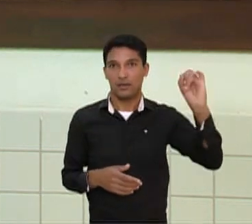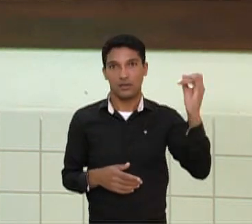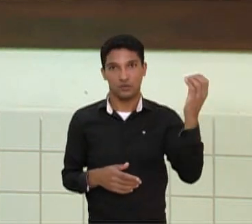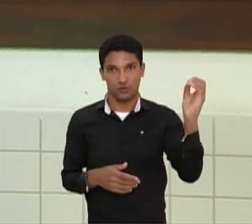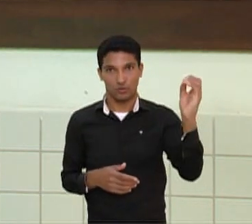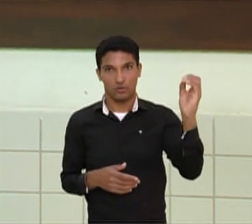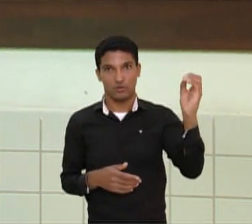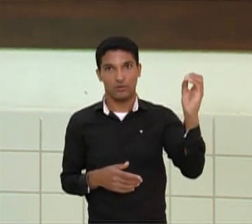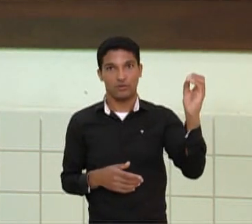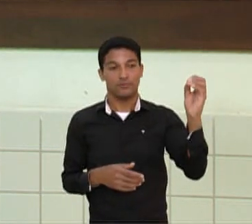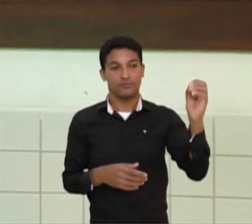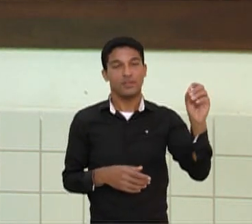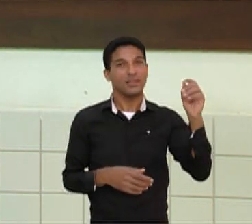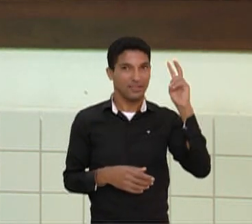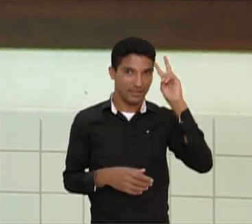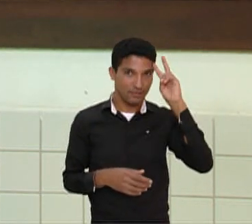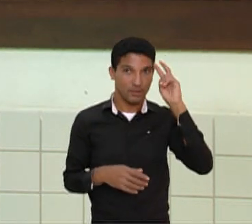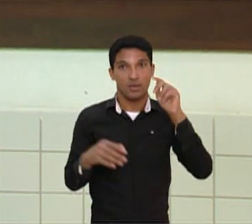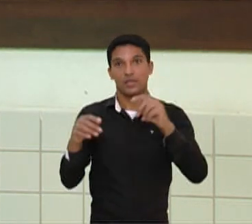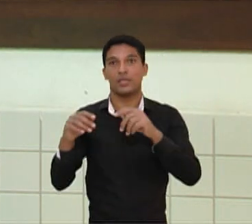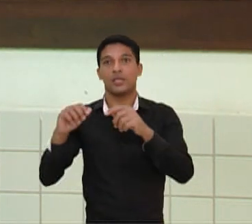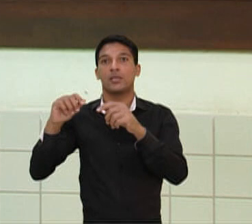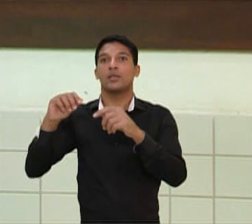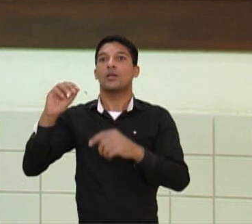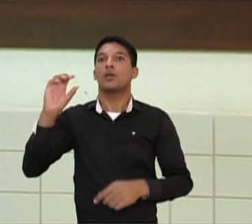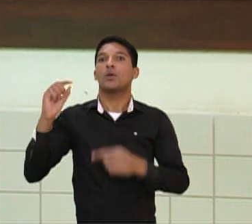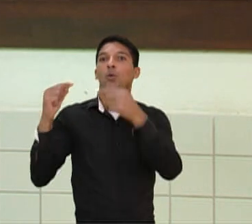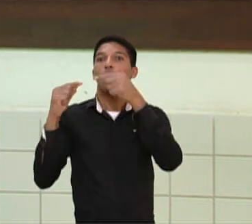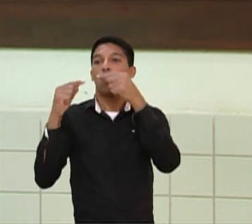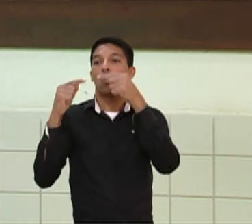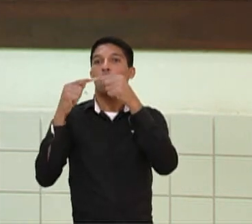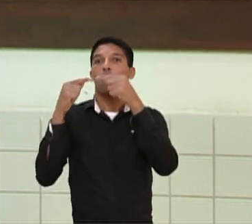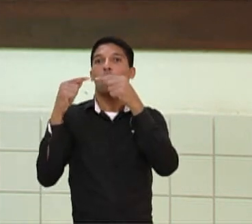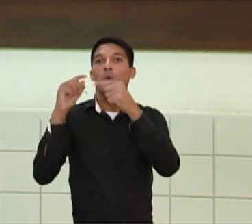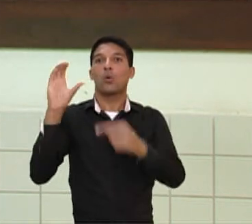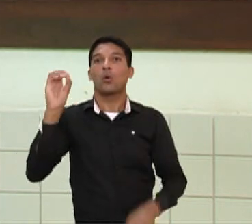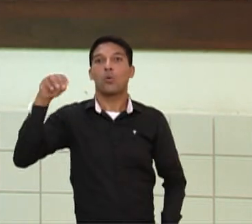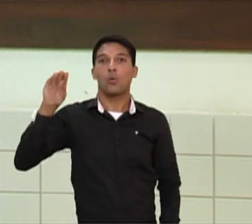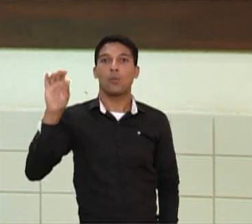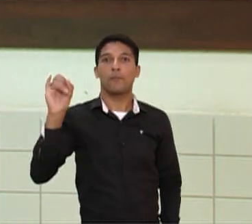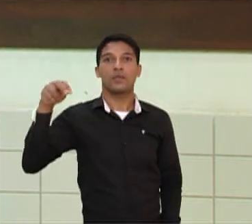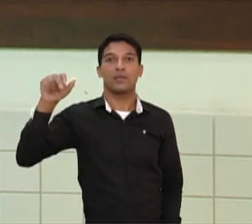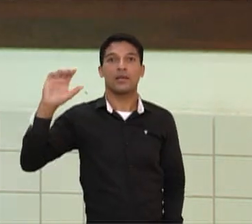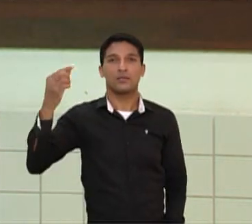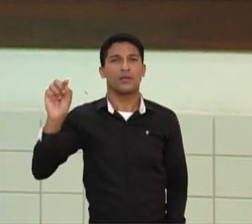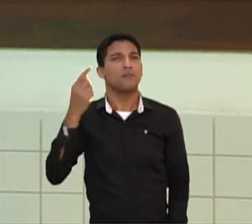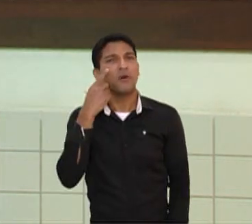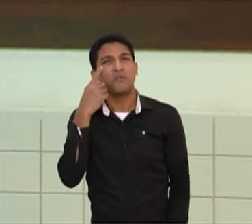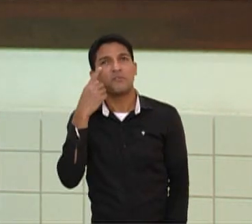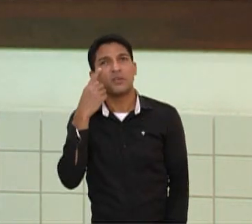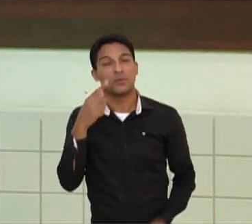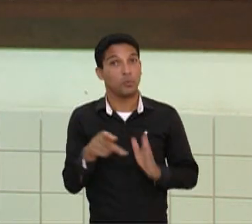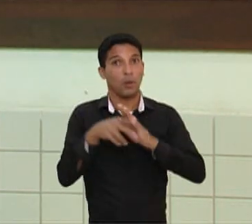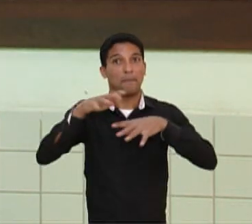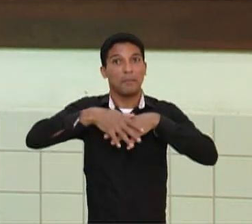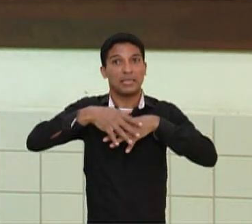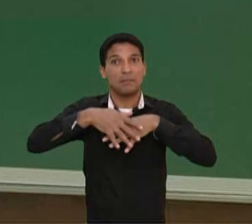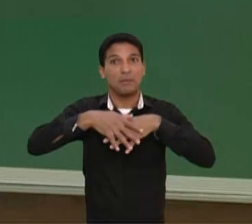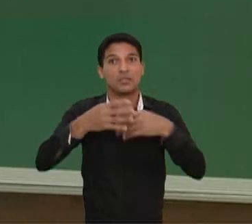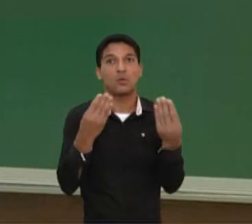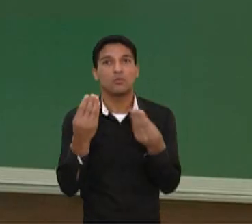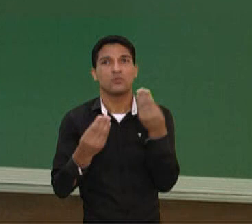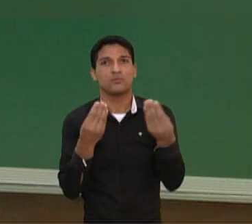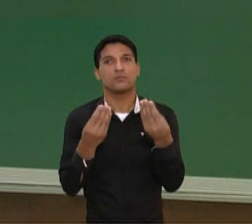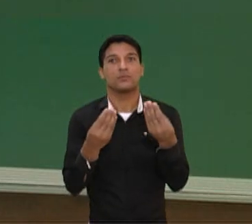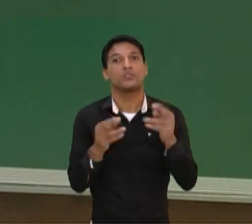entender quando que eu uso uma coisa, quando que eu uso a outra, tá? Então, aqui, qual que é a diferença? No